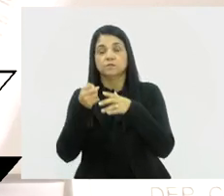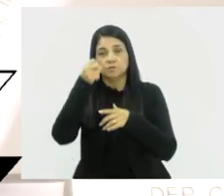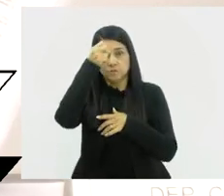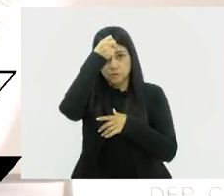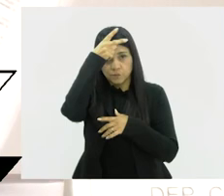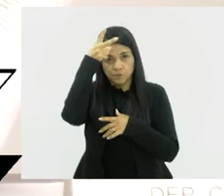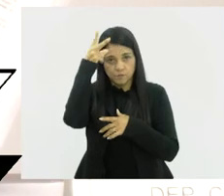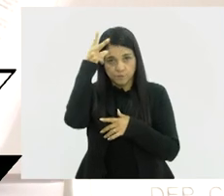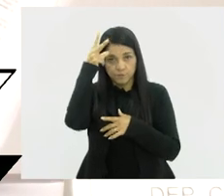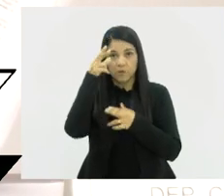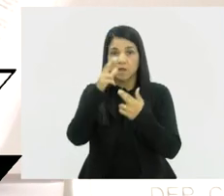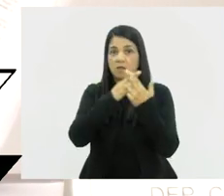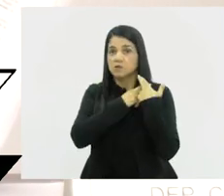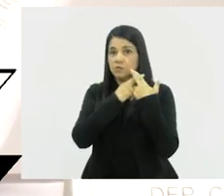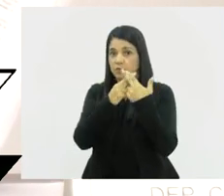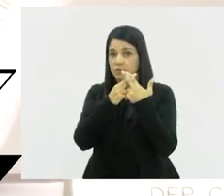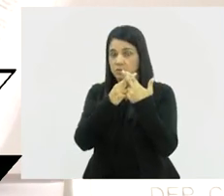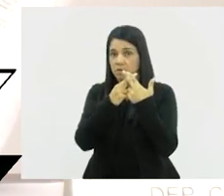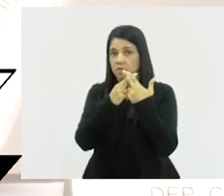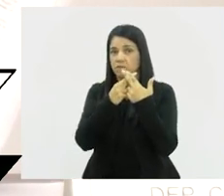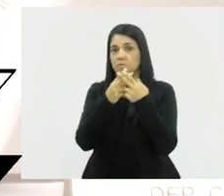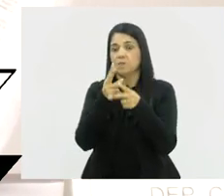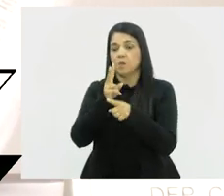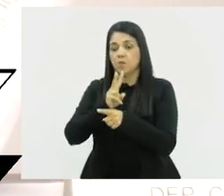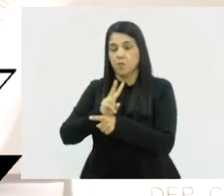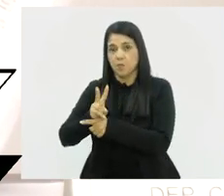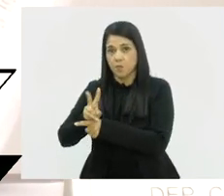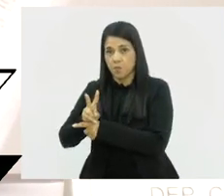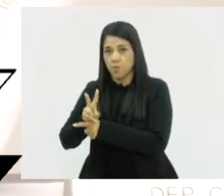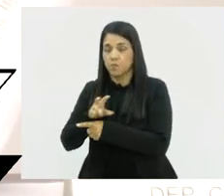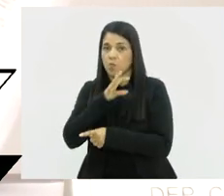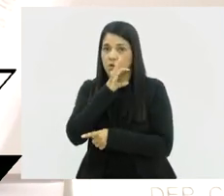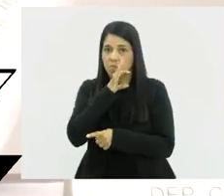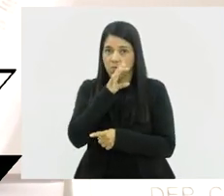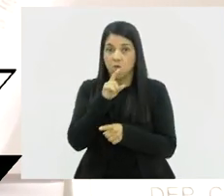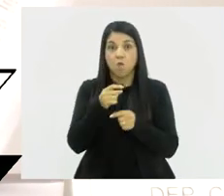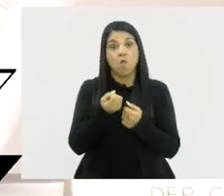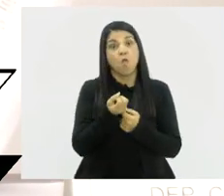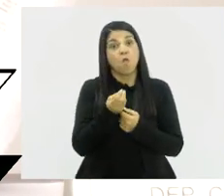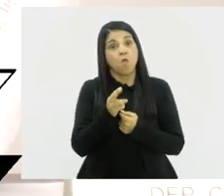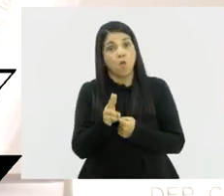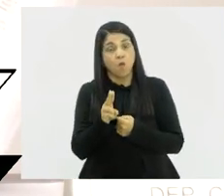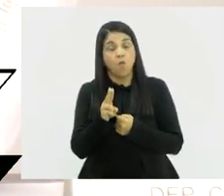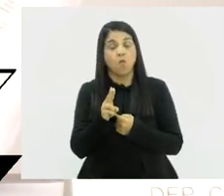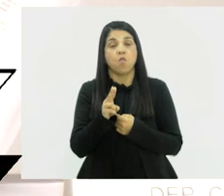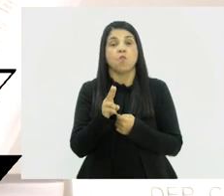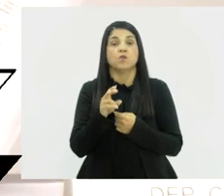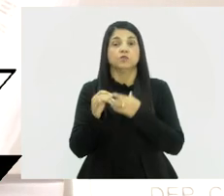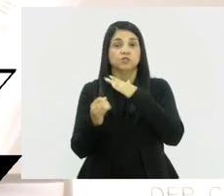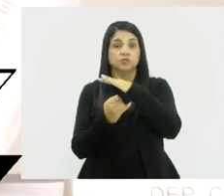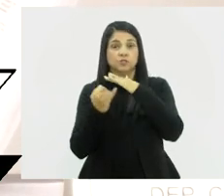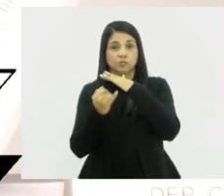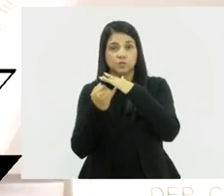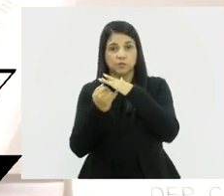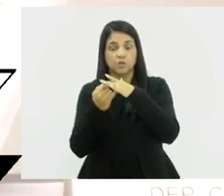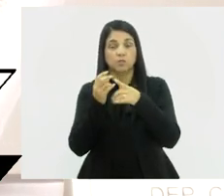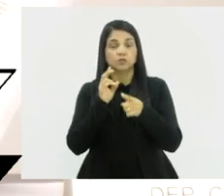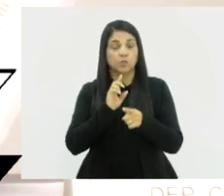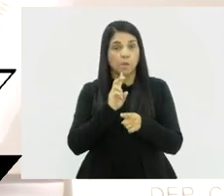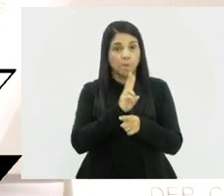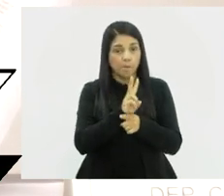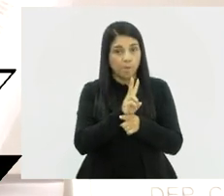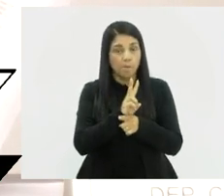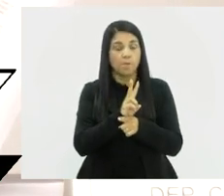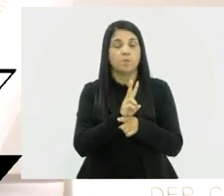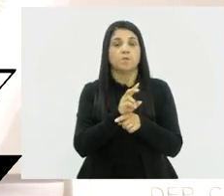municipais responsáveis pela guarda do animal ou ainda para instituições de proteção aos animais credenciados junto